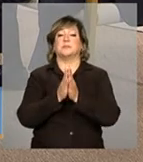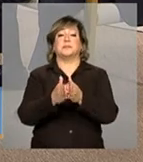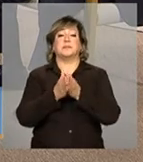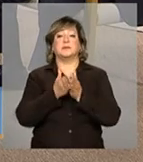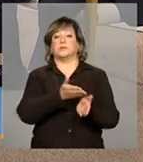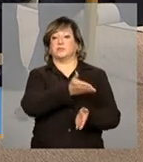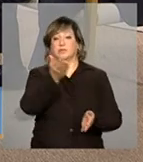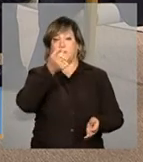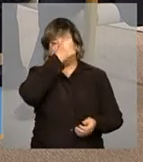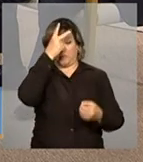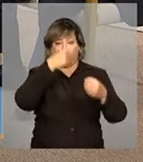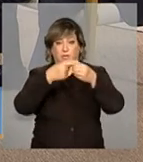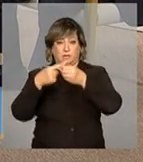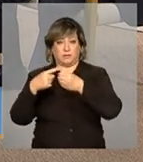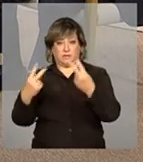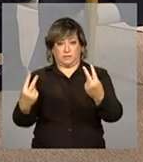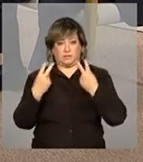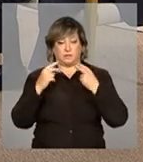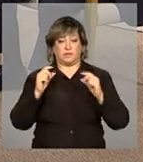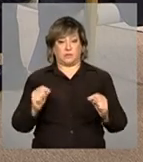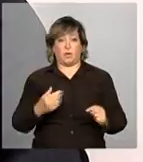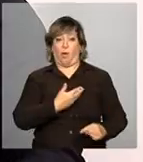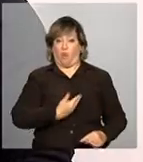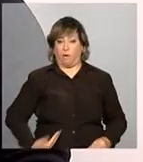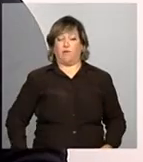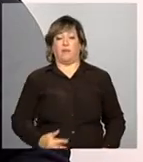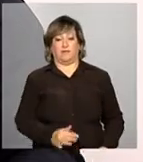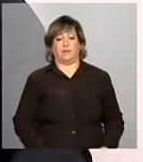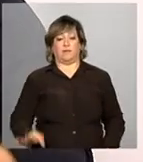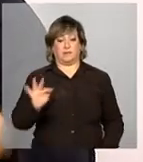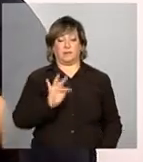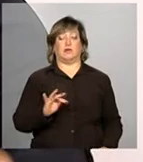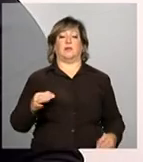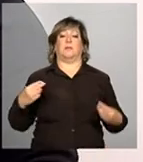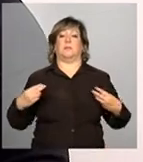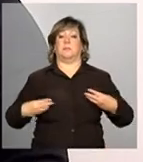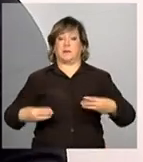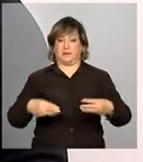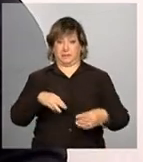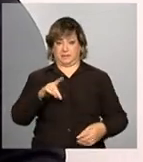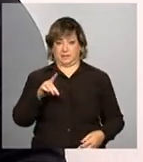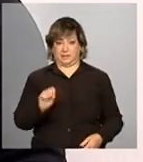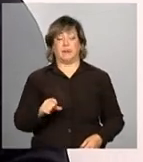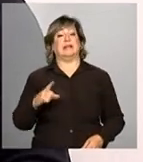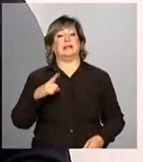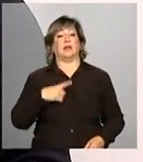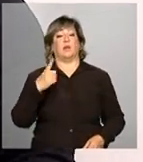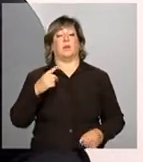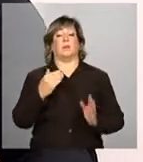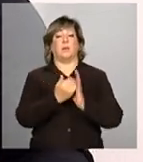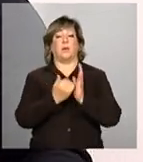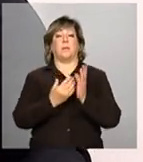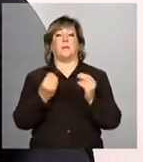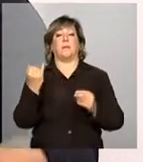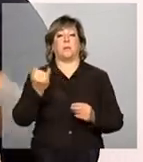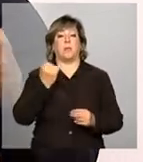aqui aos municípios que nos assistem o governo federal Ministério tem um programa muito importante para